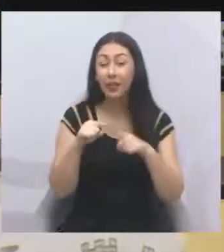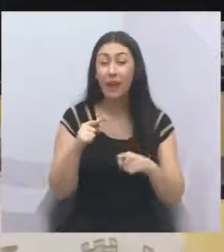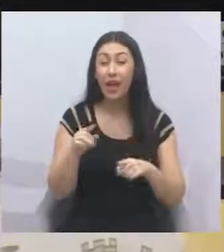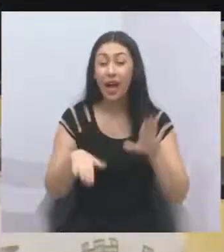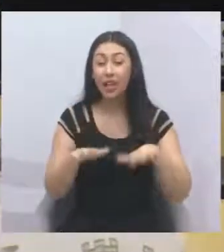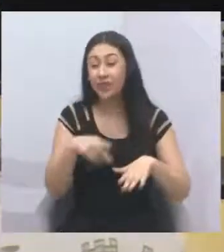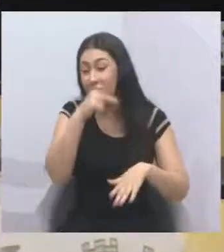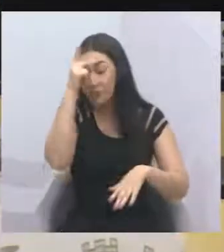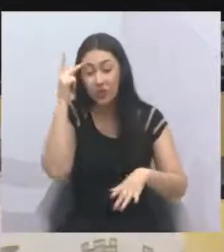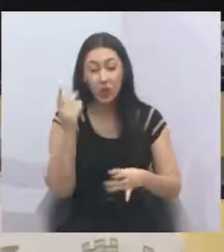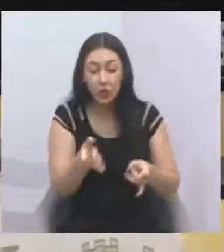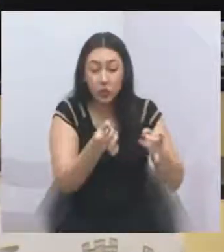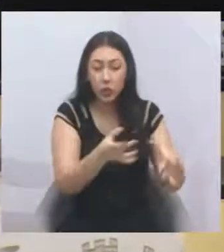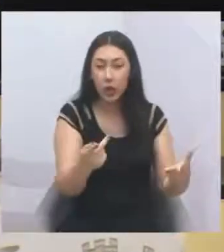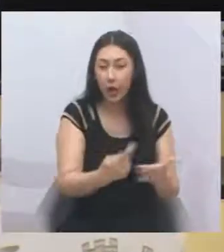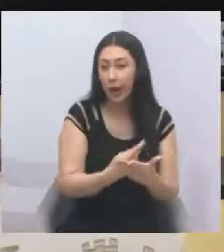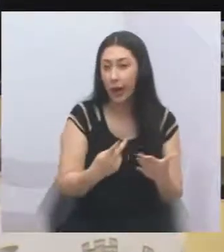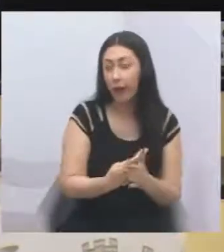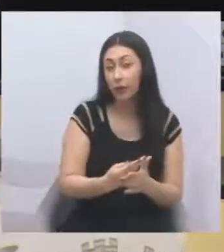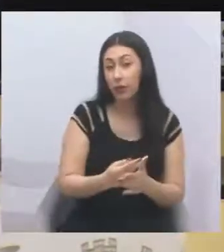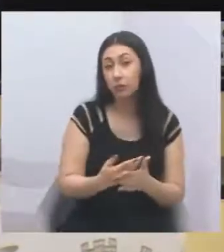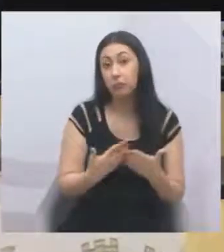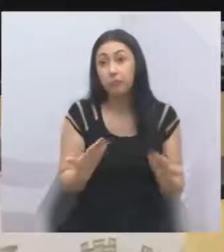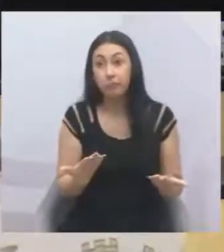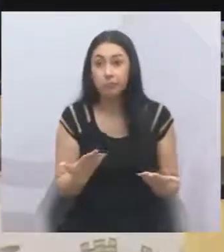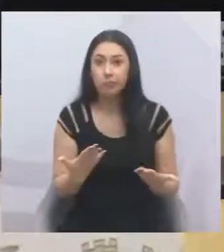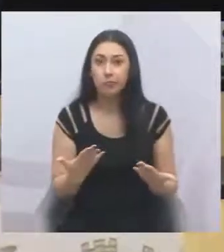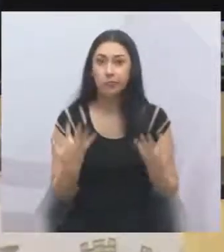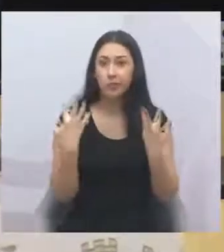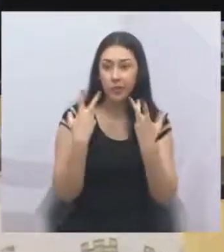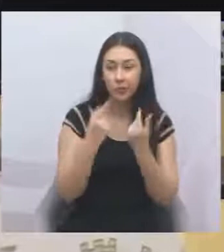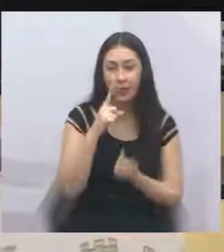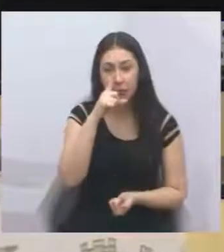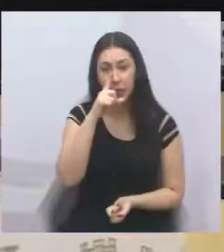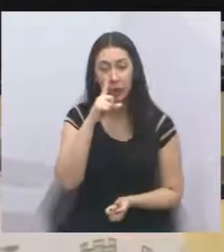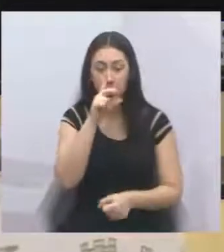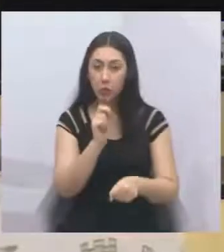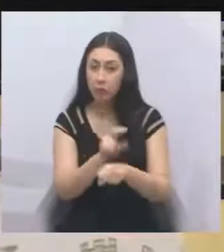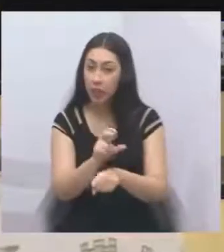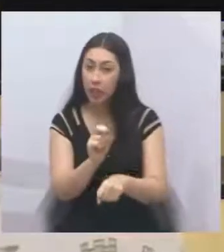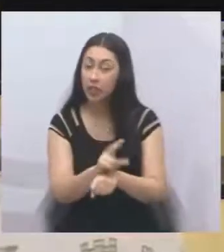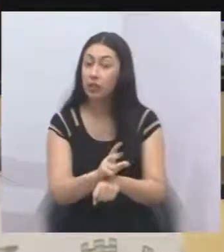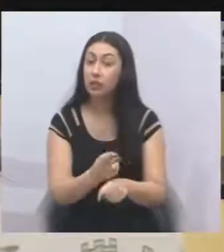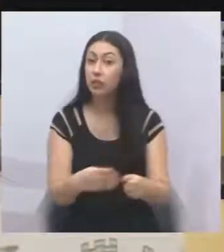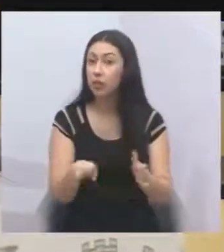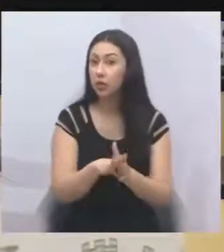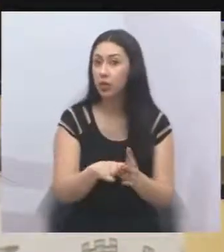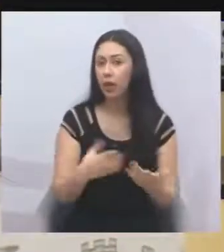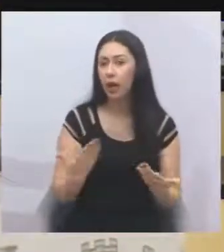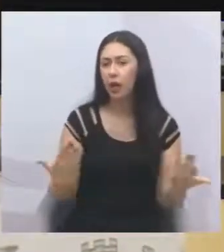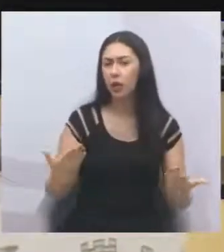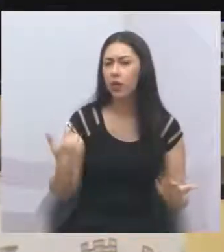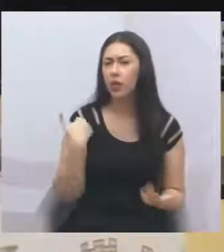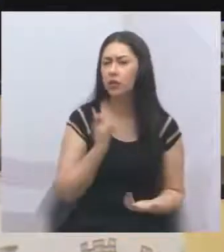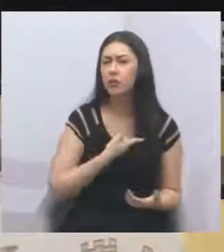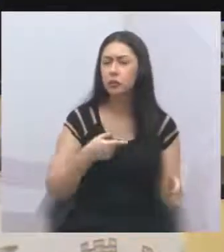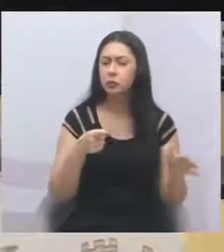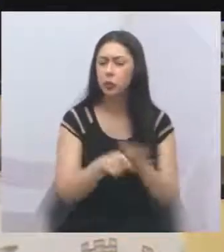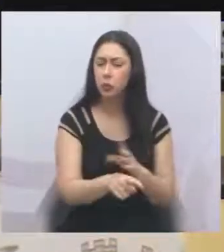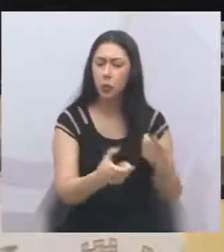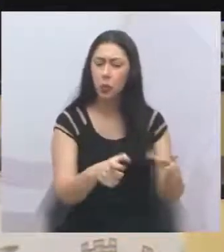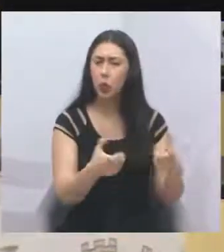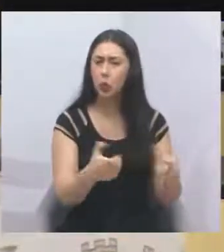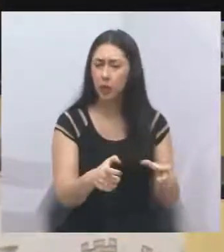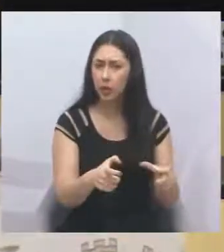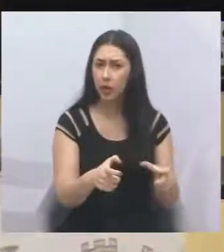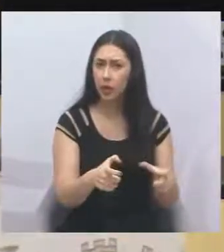indevidos têm atraído animais peçonhentos. Perguntamos, essa área é pública ou privada? É de conhecimento da